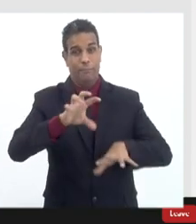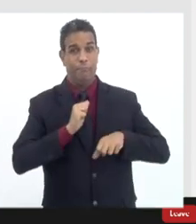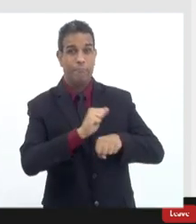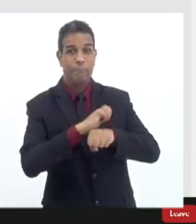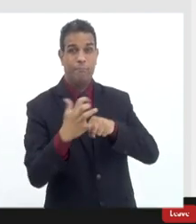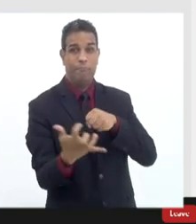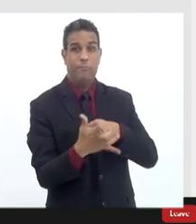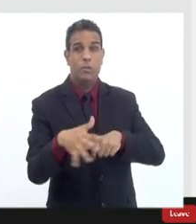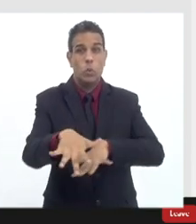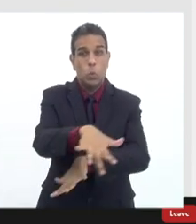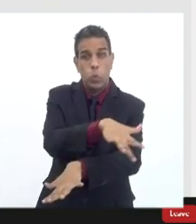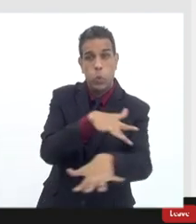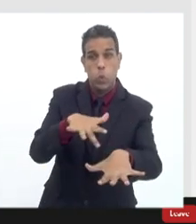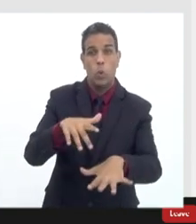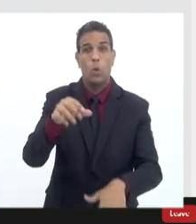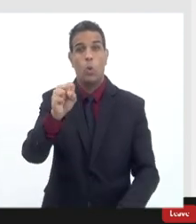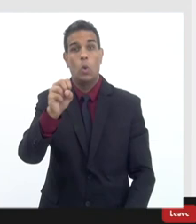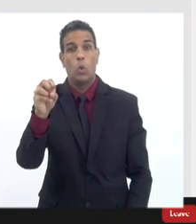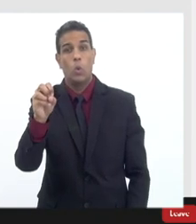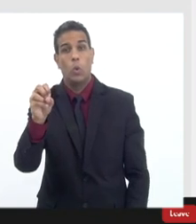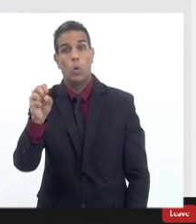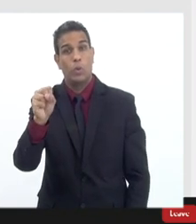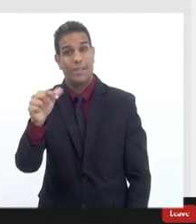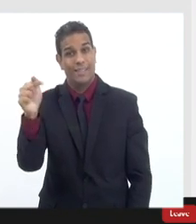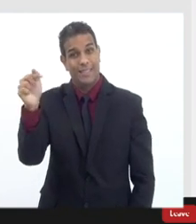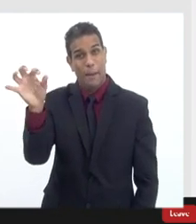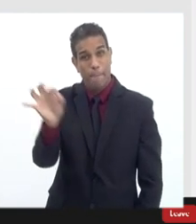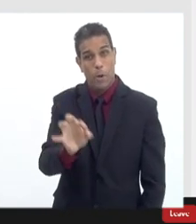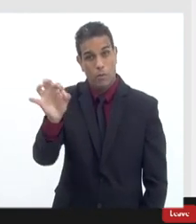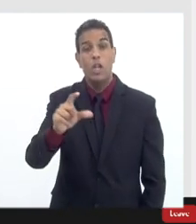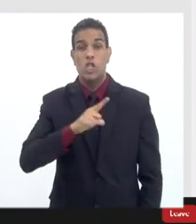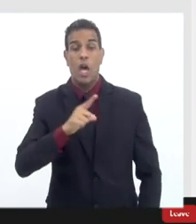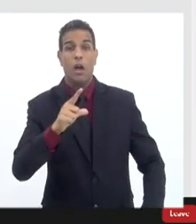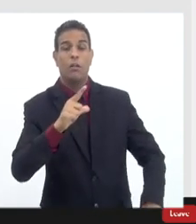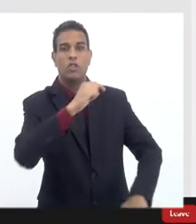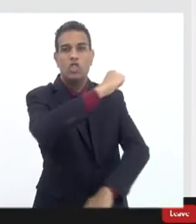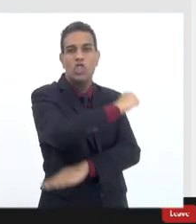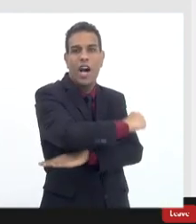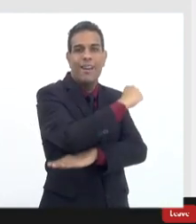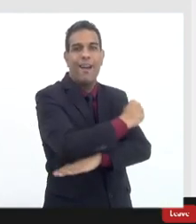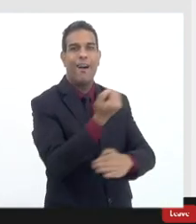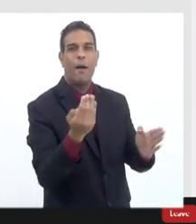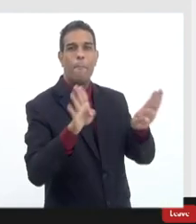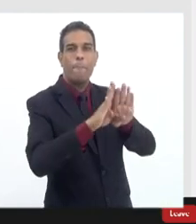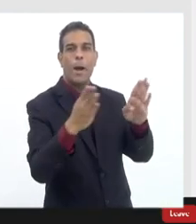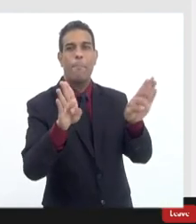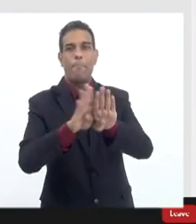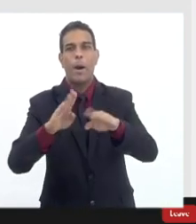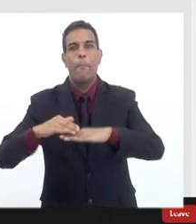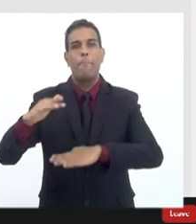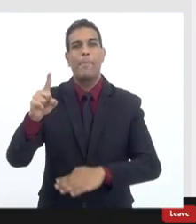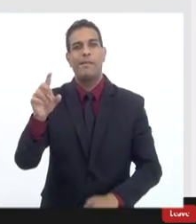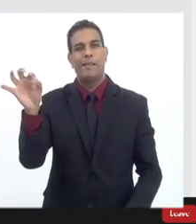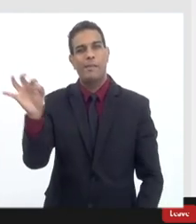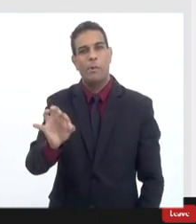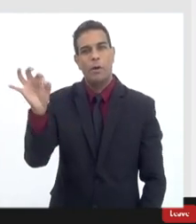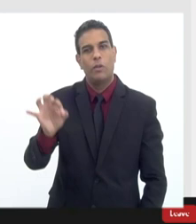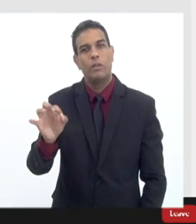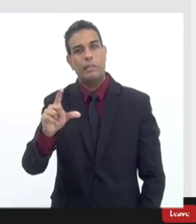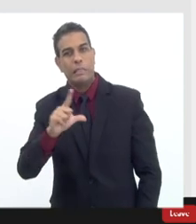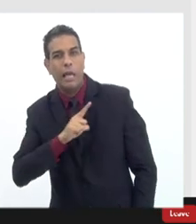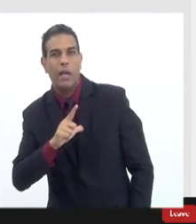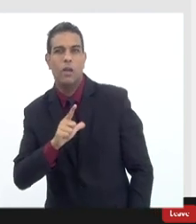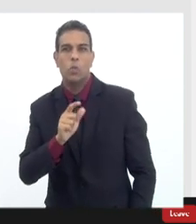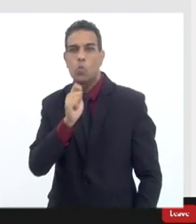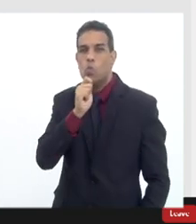vírus. A gente viu que 87% das escolas têm janela, o que significa que mais de 10% ou não tem janelas, ou tem